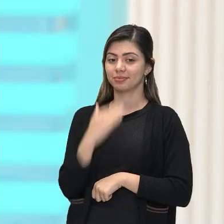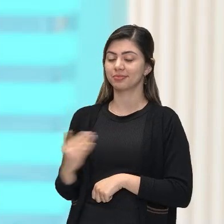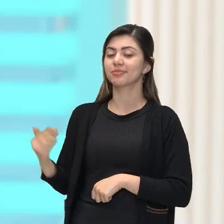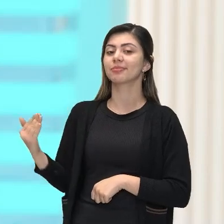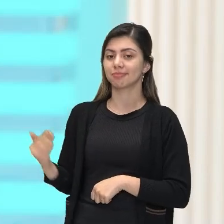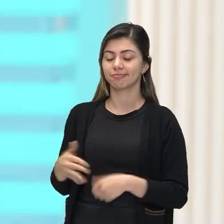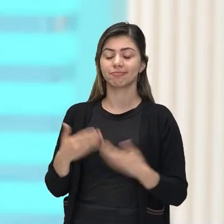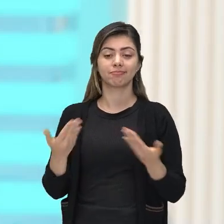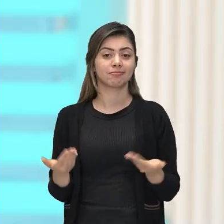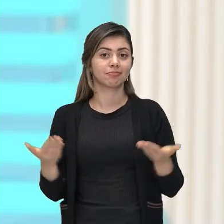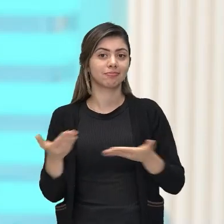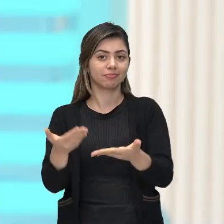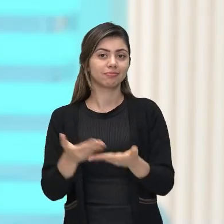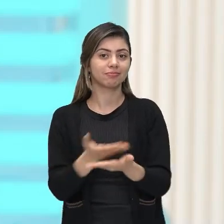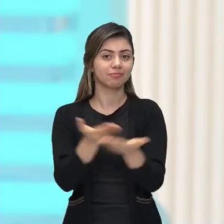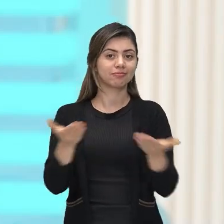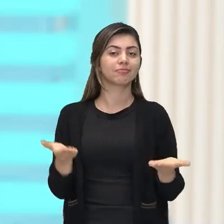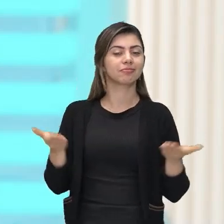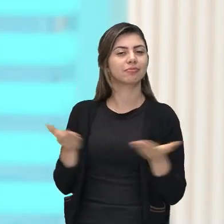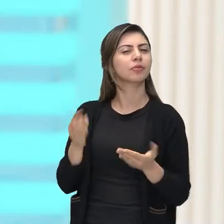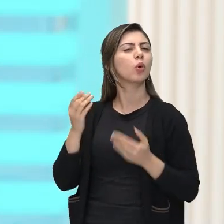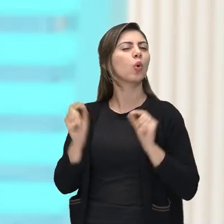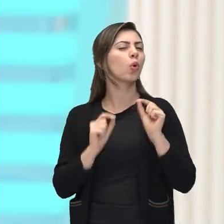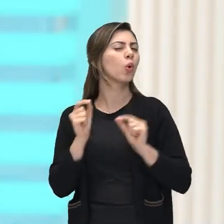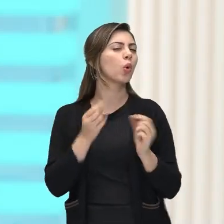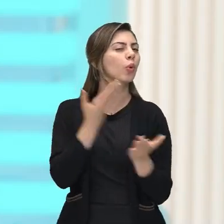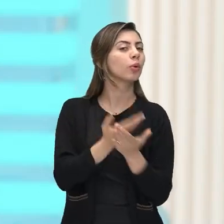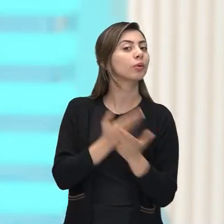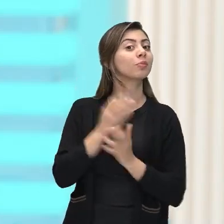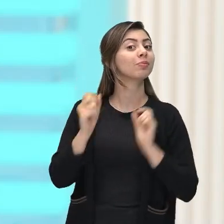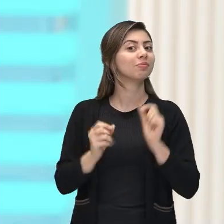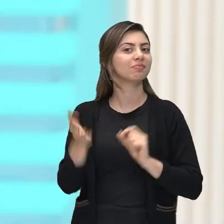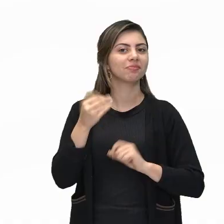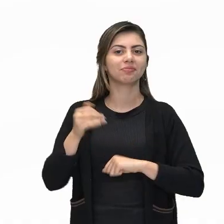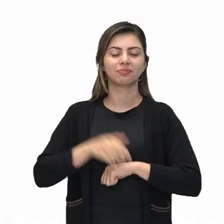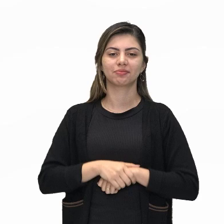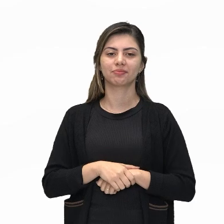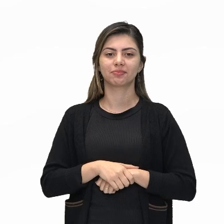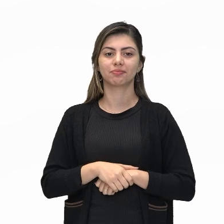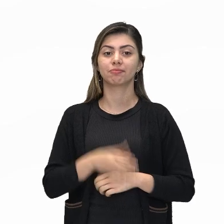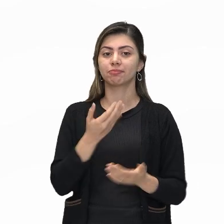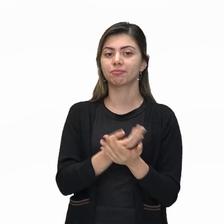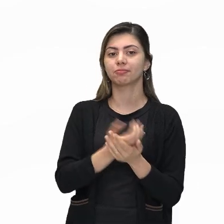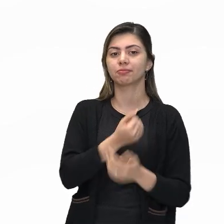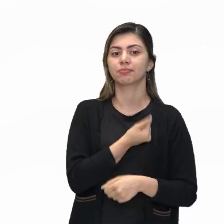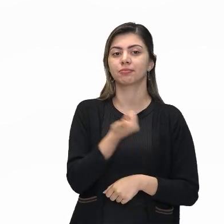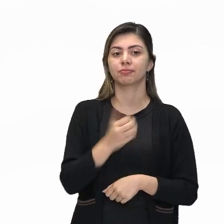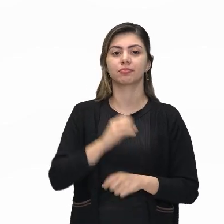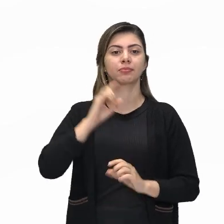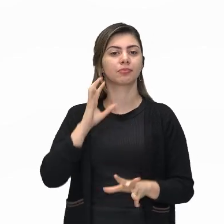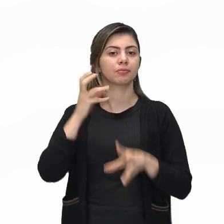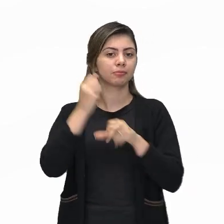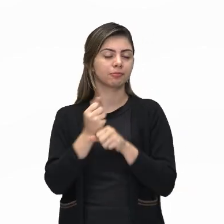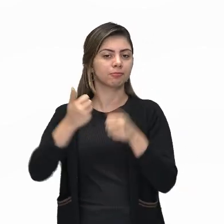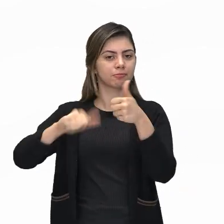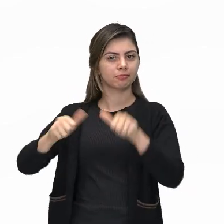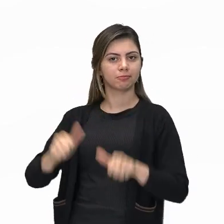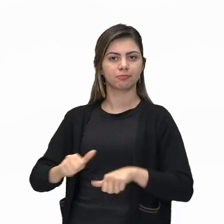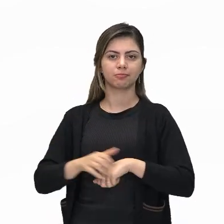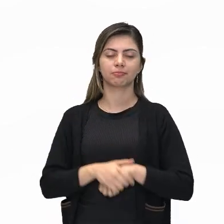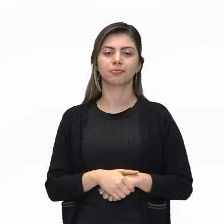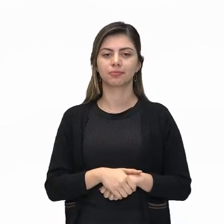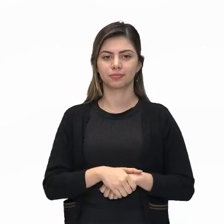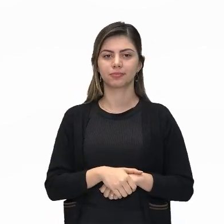Pinheiro. Convido vocês agora para a gente ver o que nós vamos ter na nossa aula. Vamos lá. Aula 10, revisão e